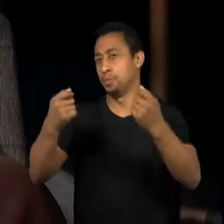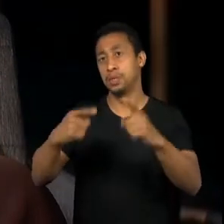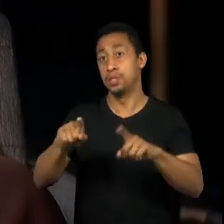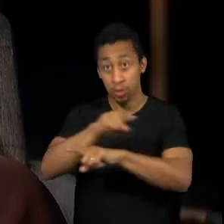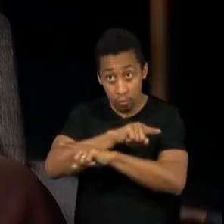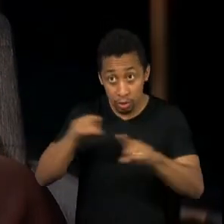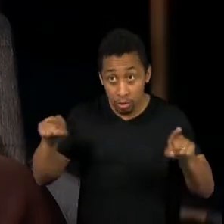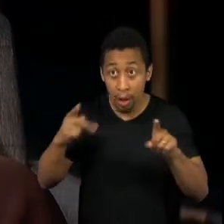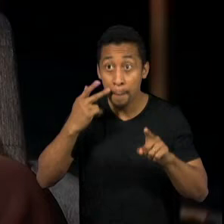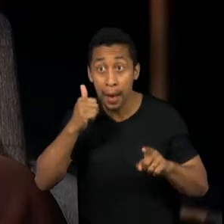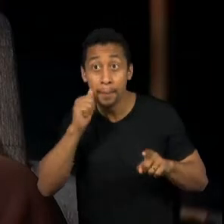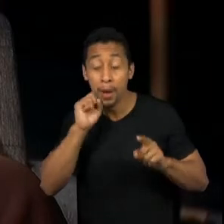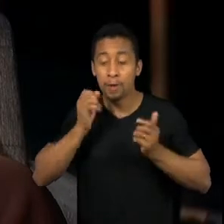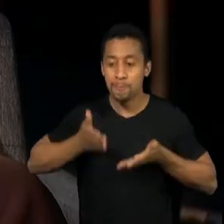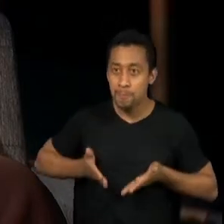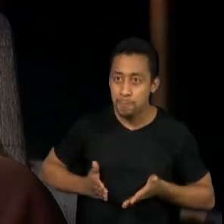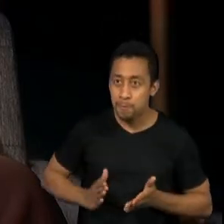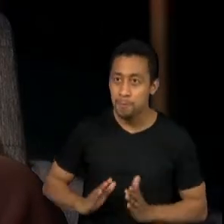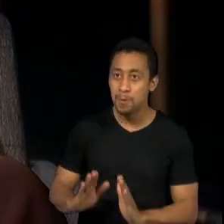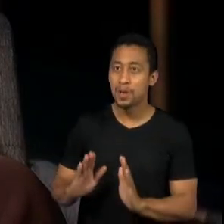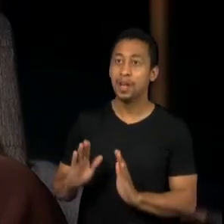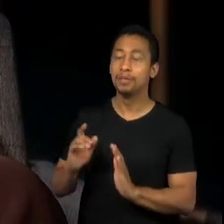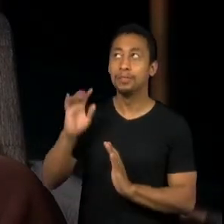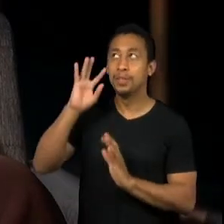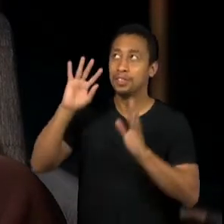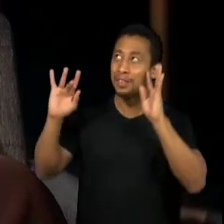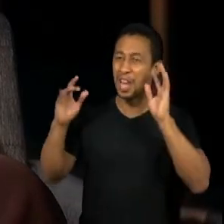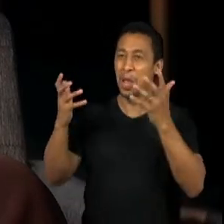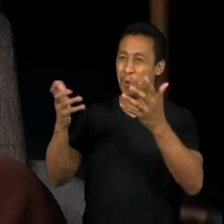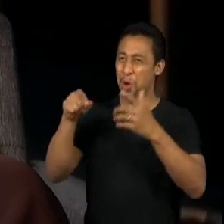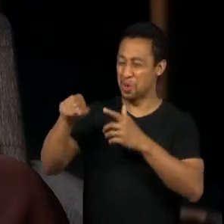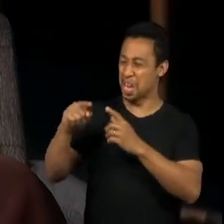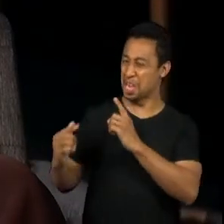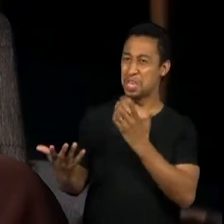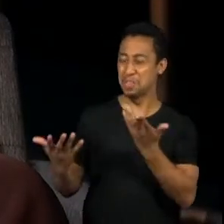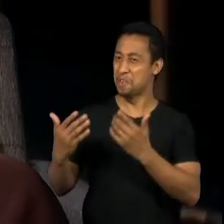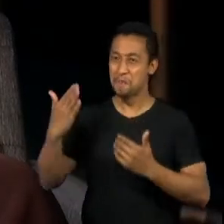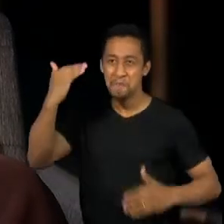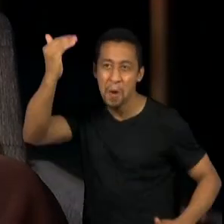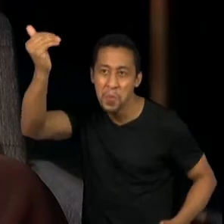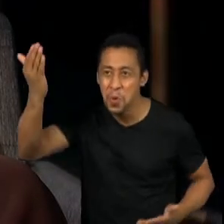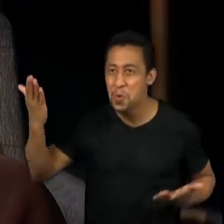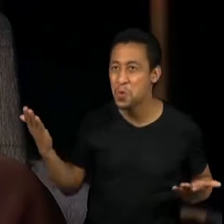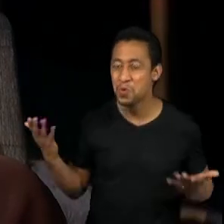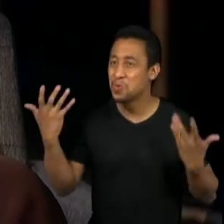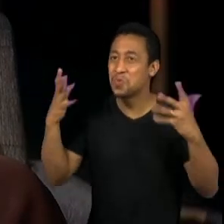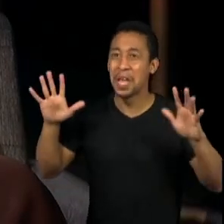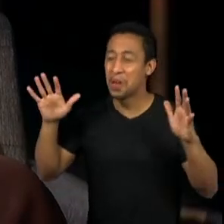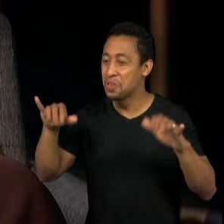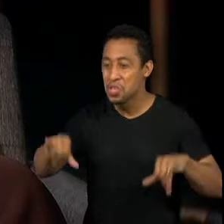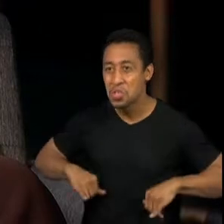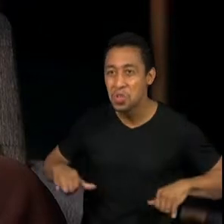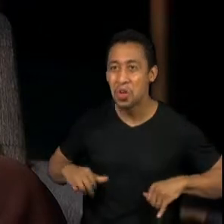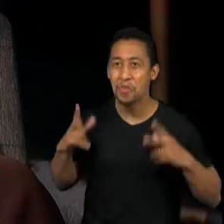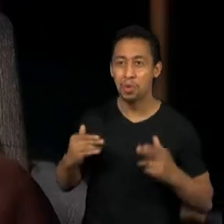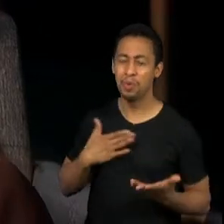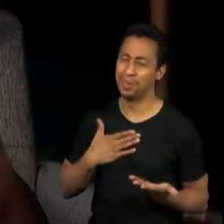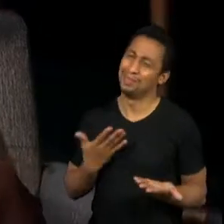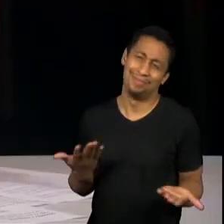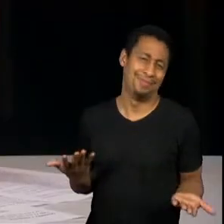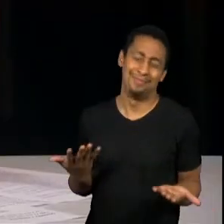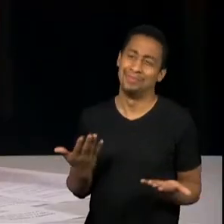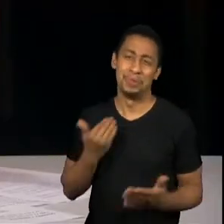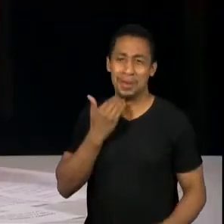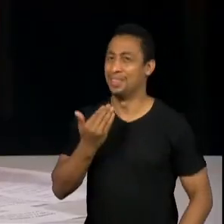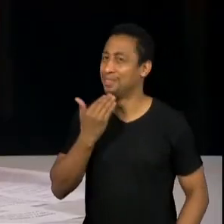você fica aí eu quero que ele que ele seja um pouco guardar escola não quero que ele sofra como eu sofri tá ligada não funciona esse tipo de